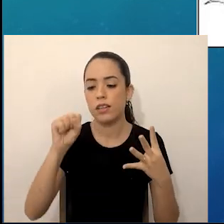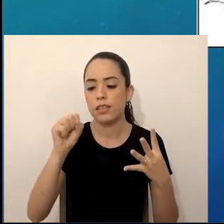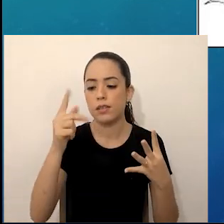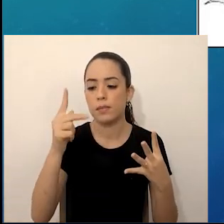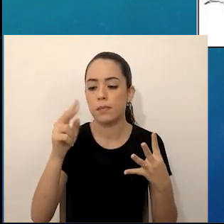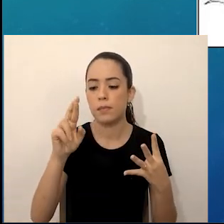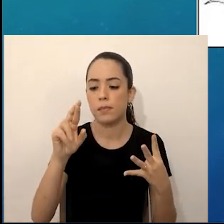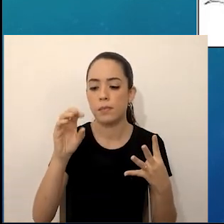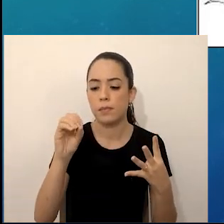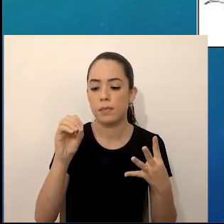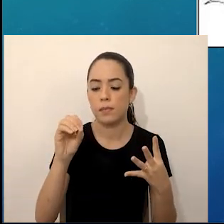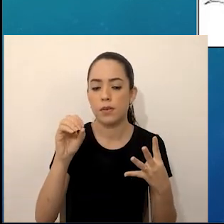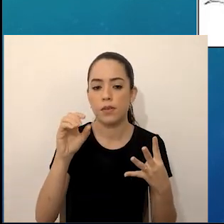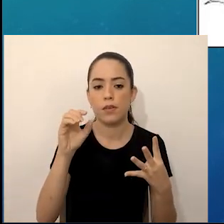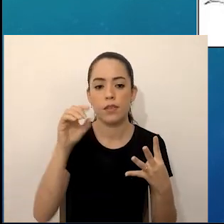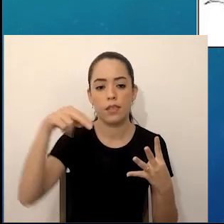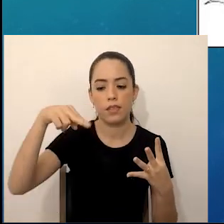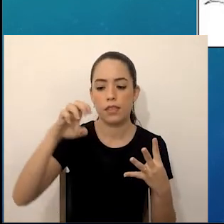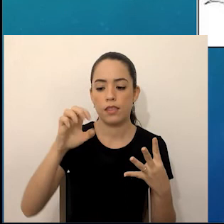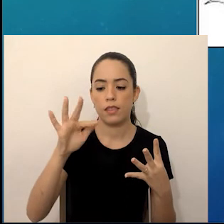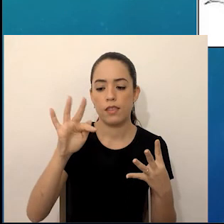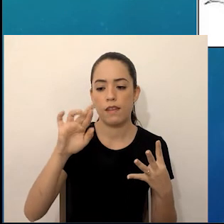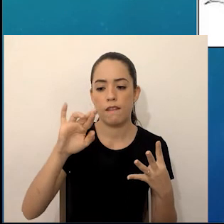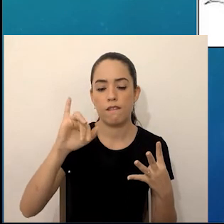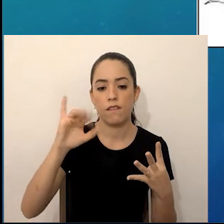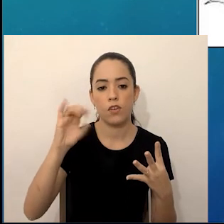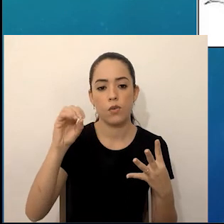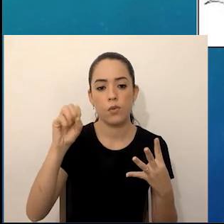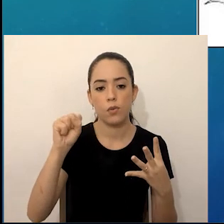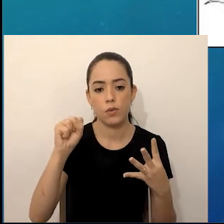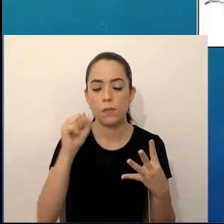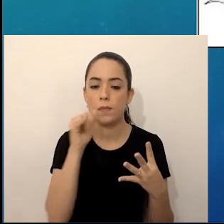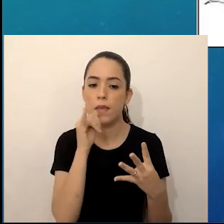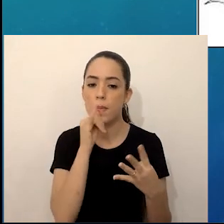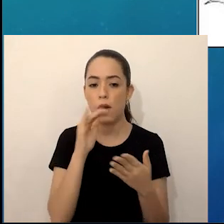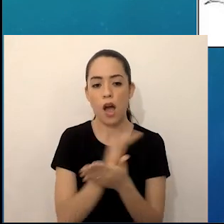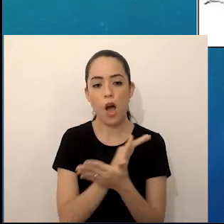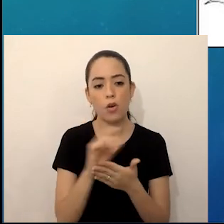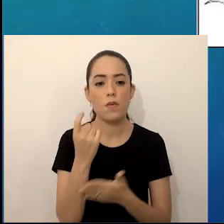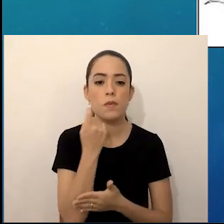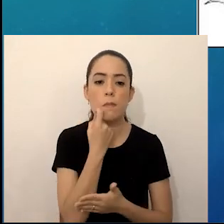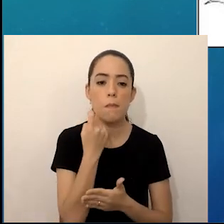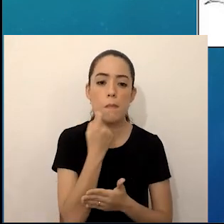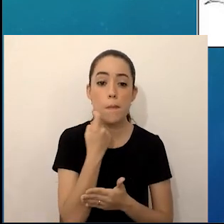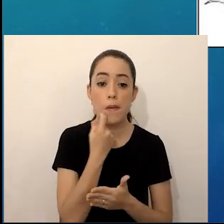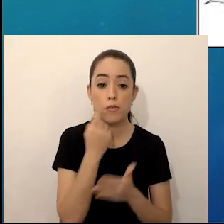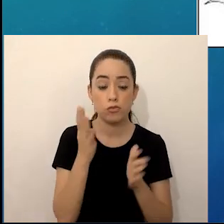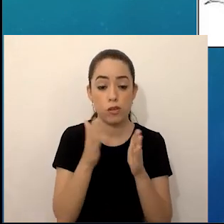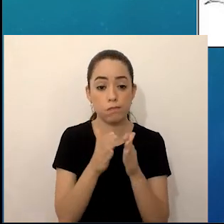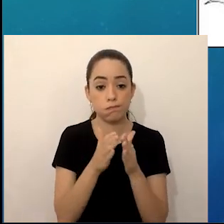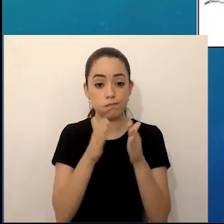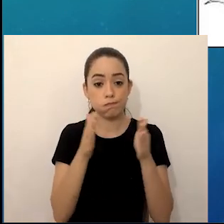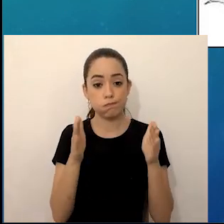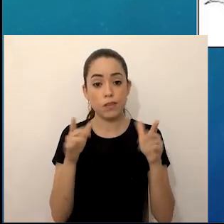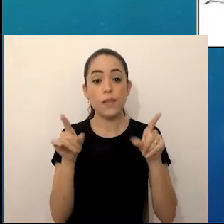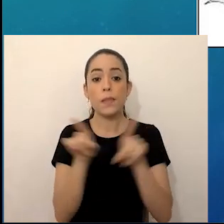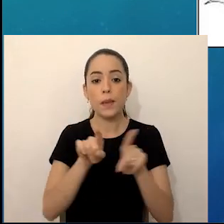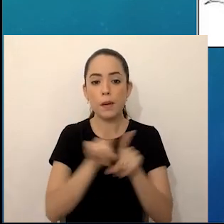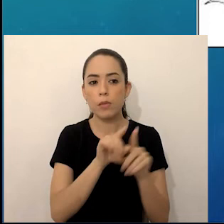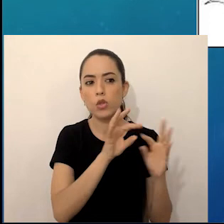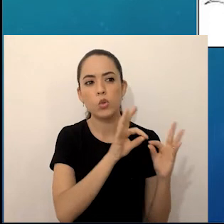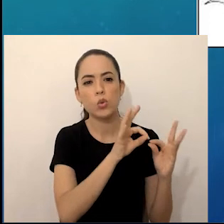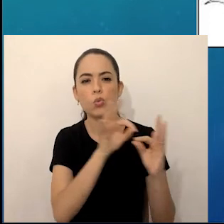são funcionais em alguns peixes adultos e são vistos em todos os